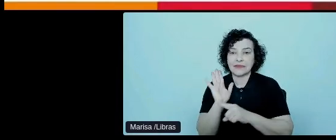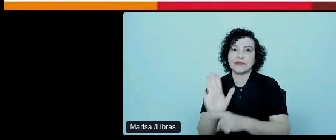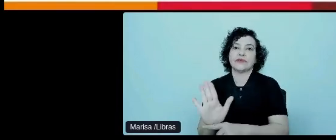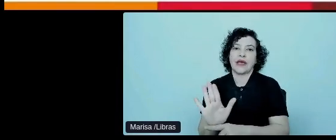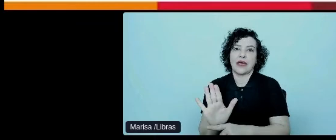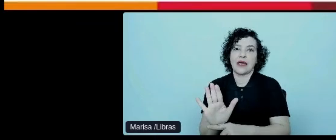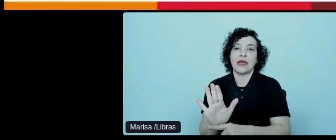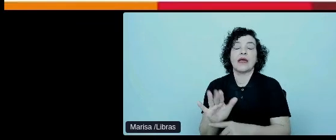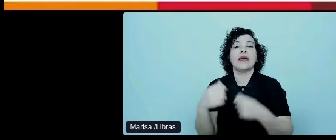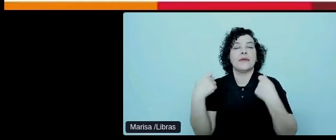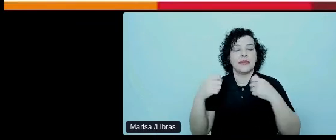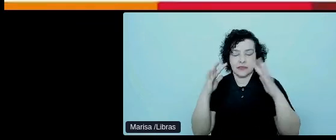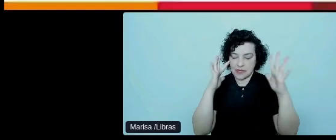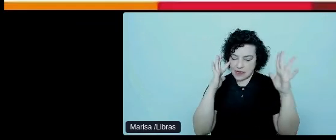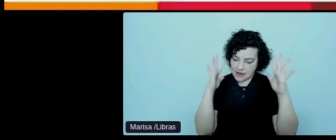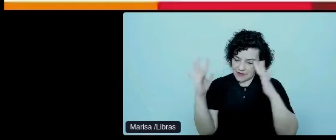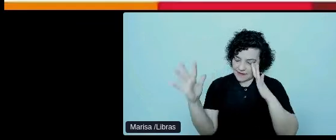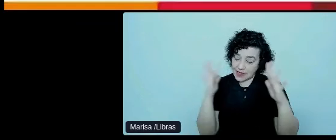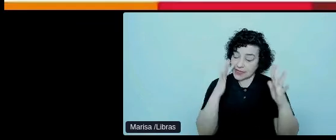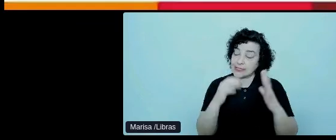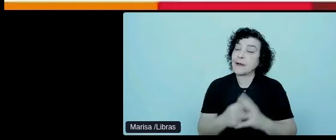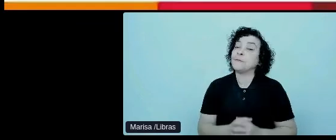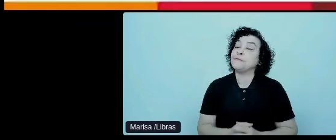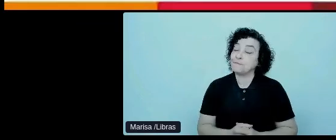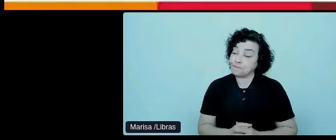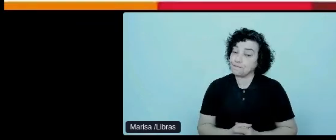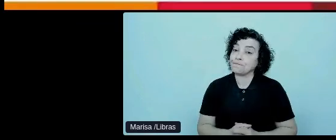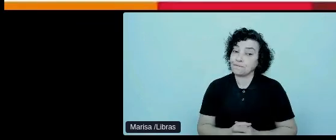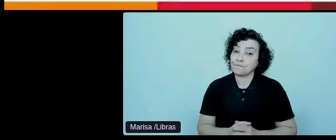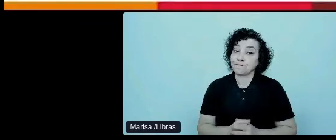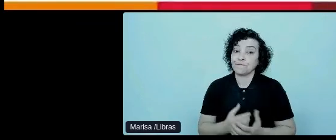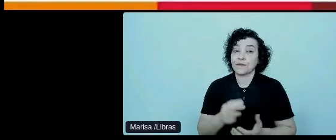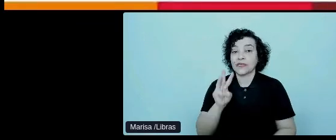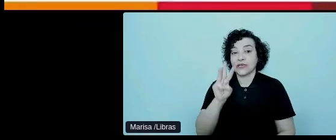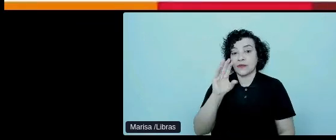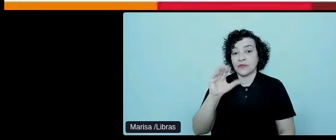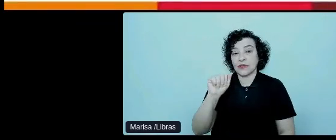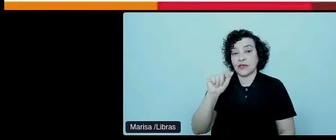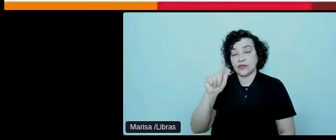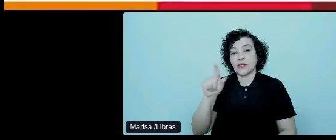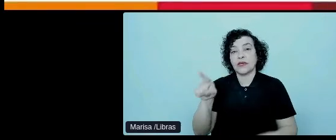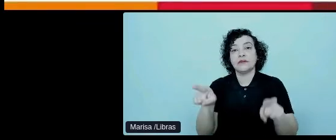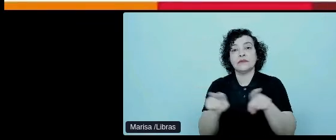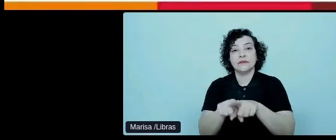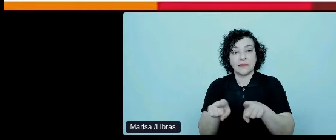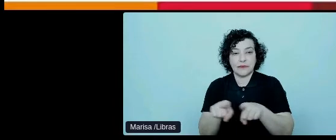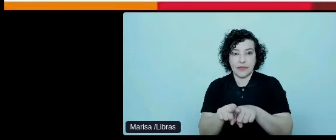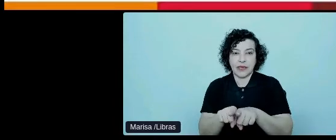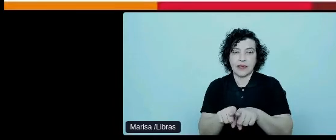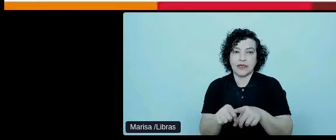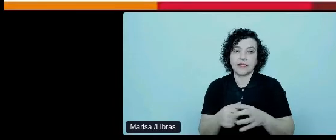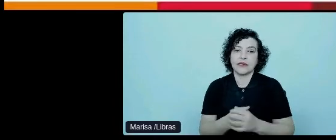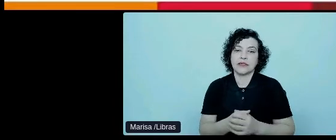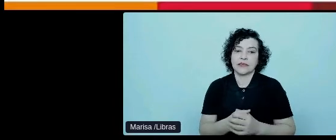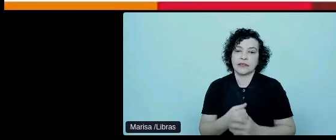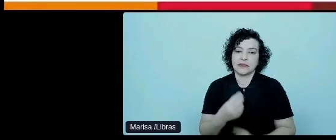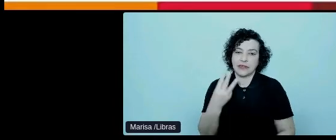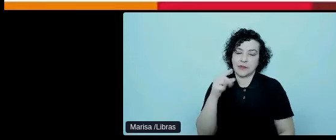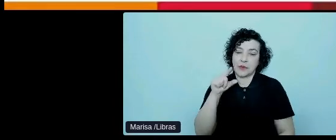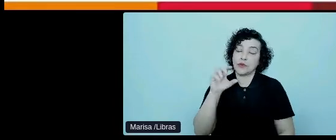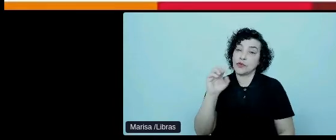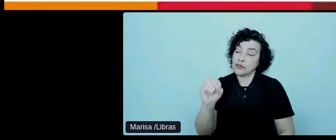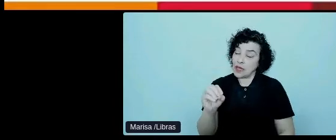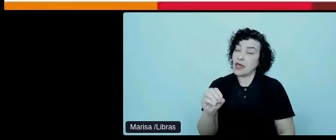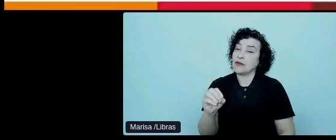vale a reflexão. E assim, eu acho que o pessoal da WCAG também tem, da W3C, desculpa, também teve